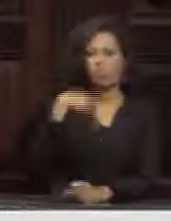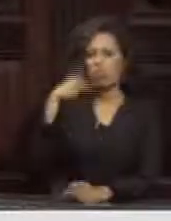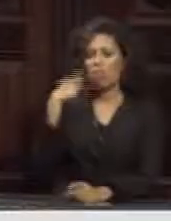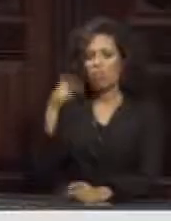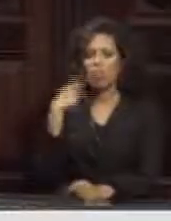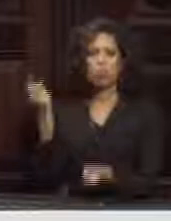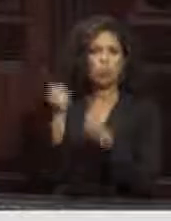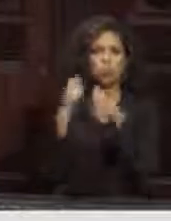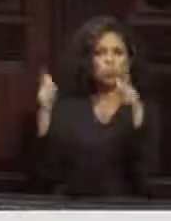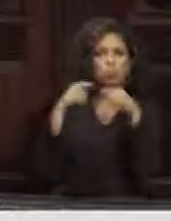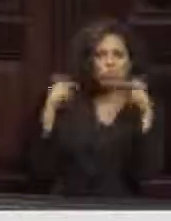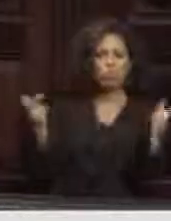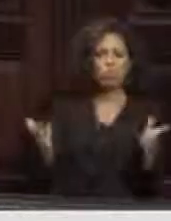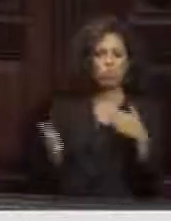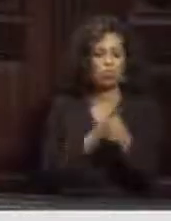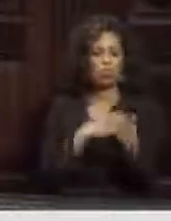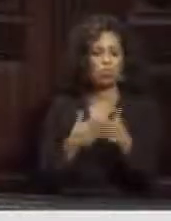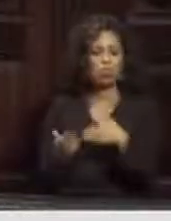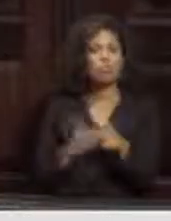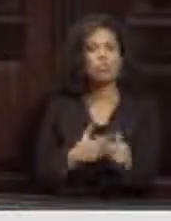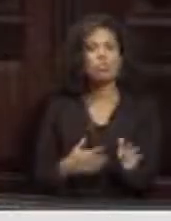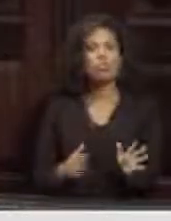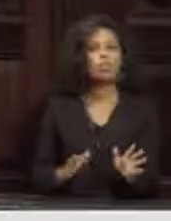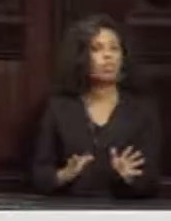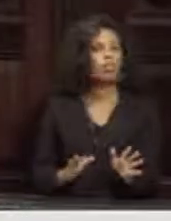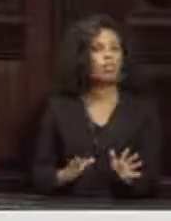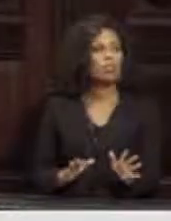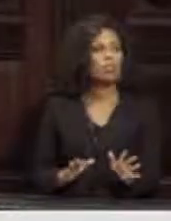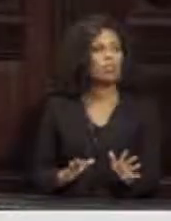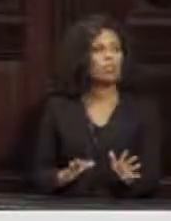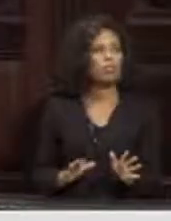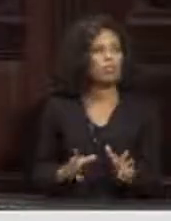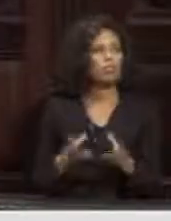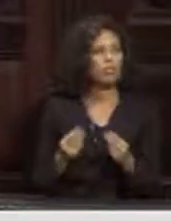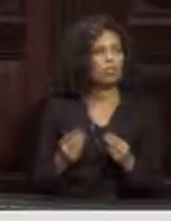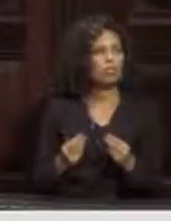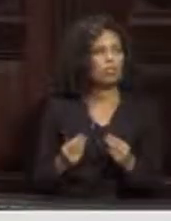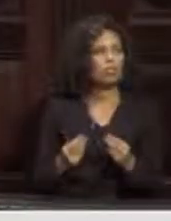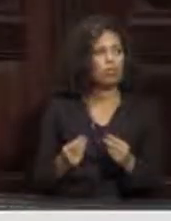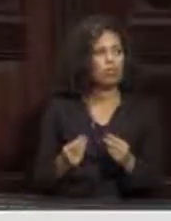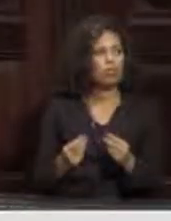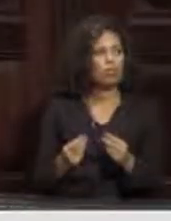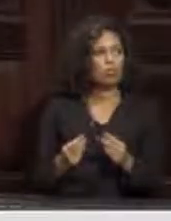de demissão incentivada. A maioria dos programas de demissão